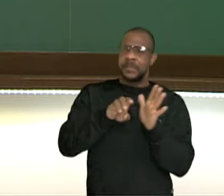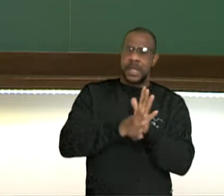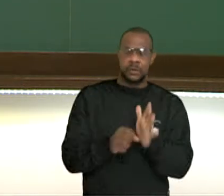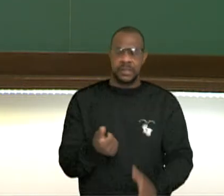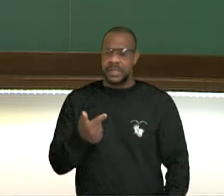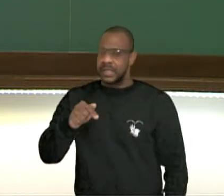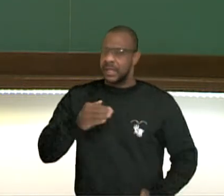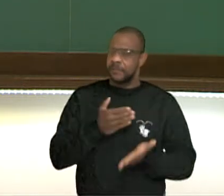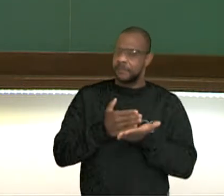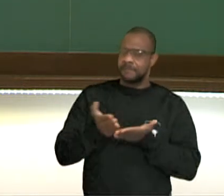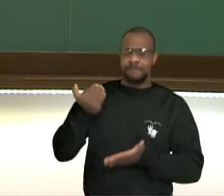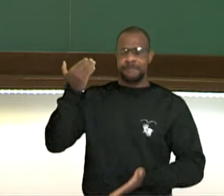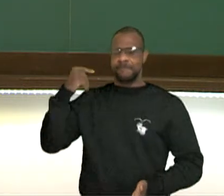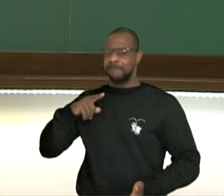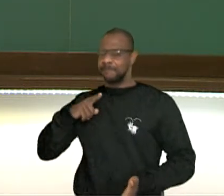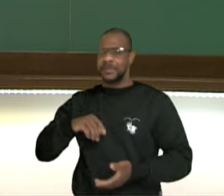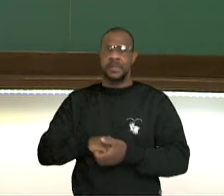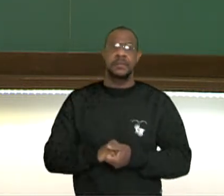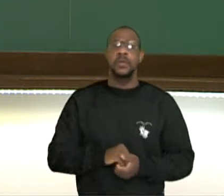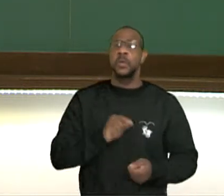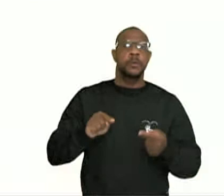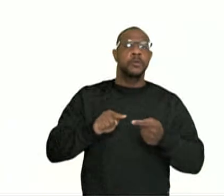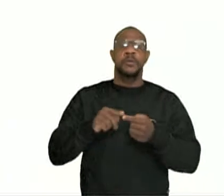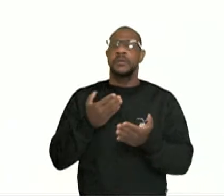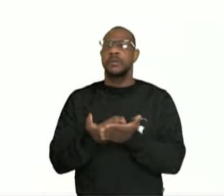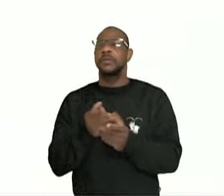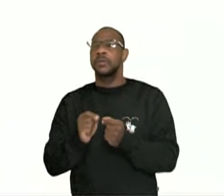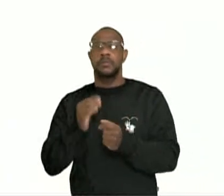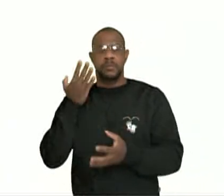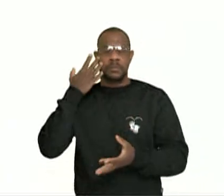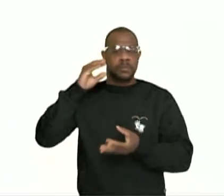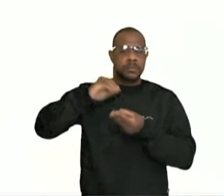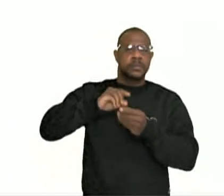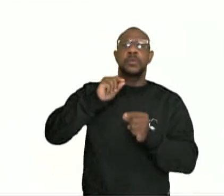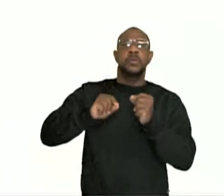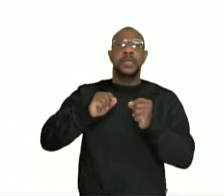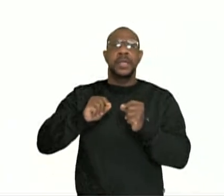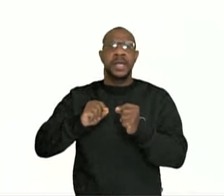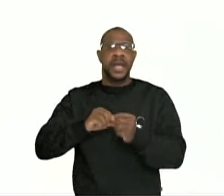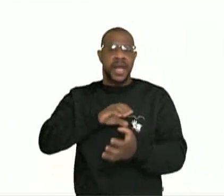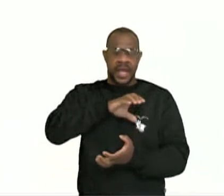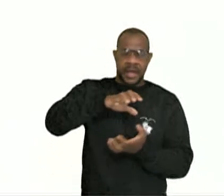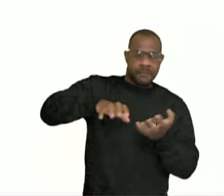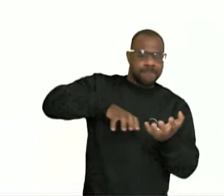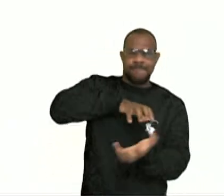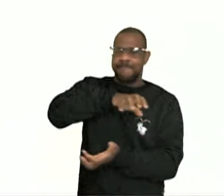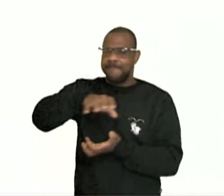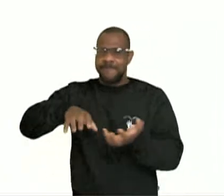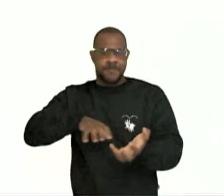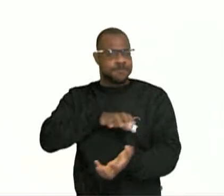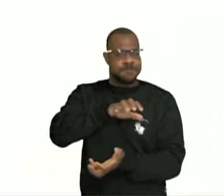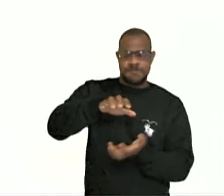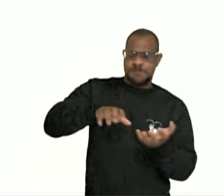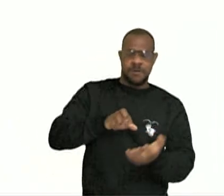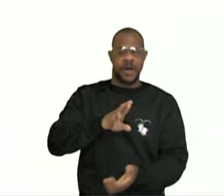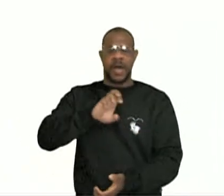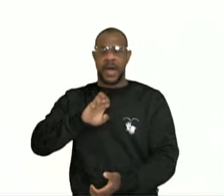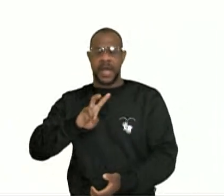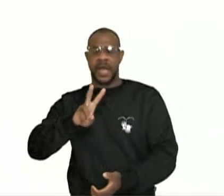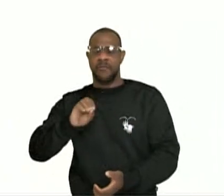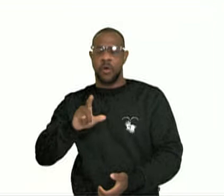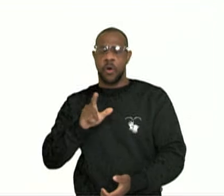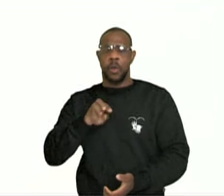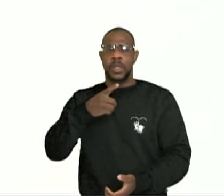XVII. Vamos dar uma olhadinha no objetivo da aula? Compreender as revoluções puritana e gloriosa, né? A